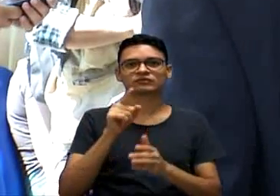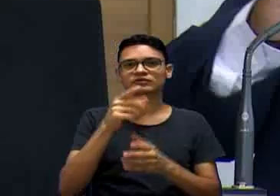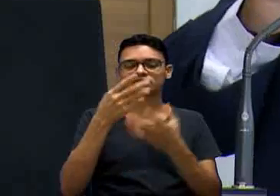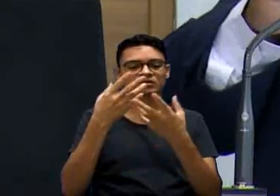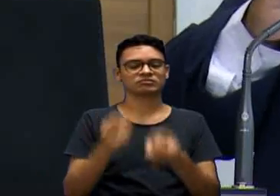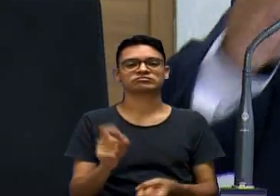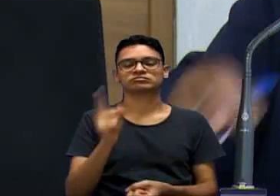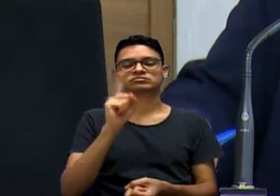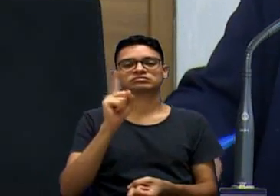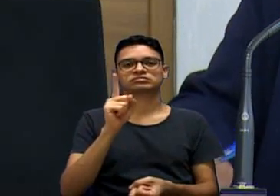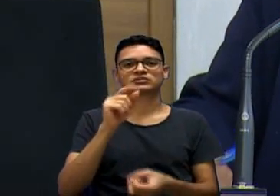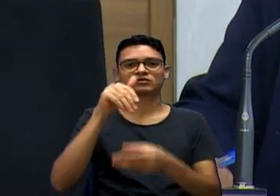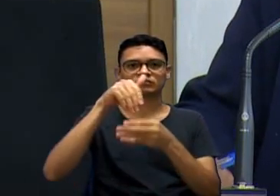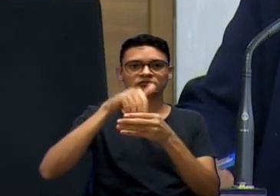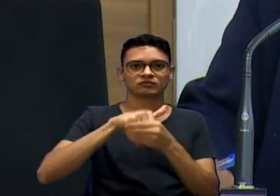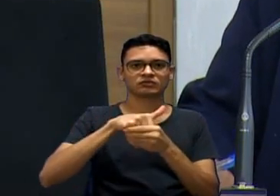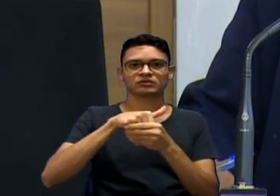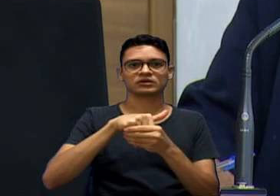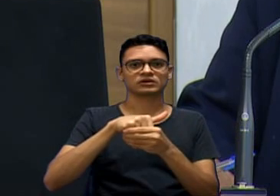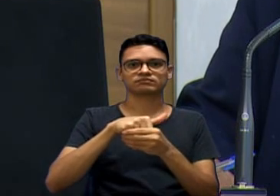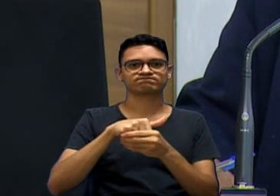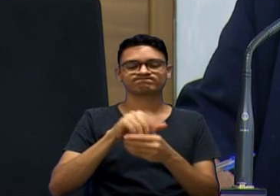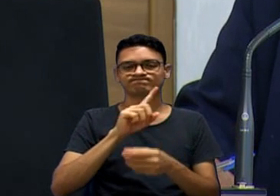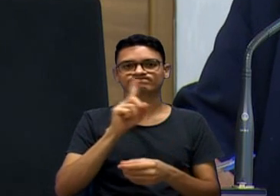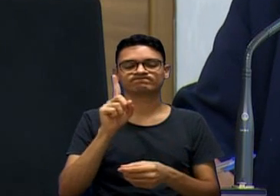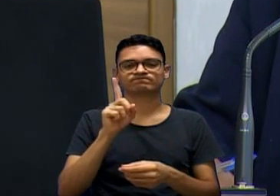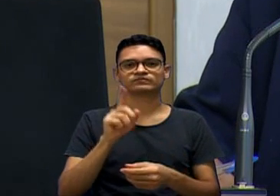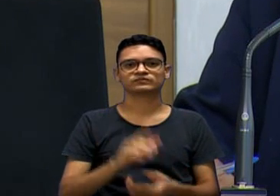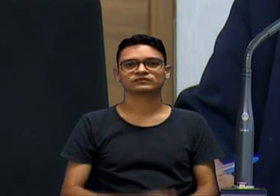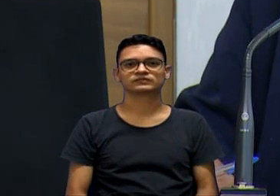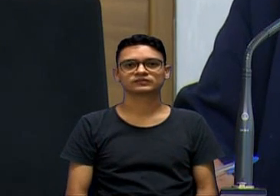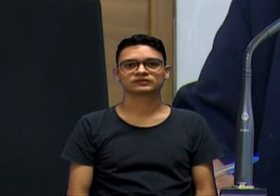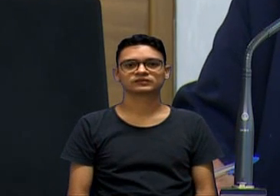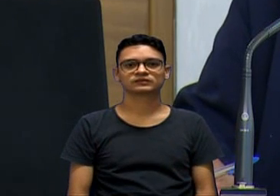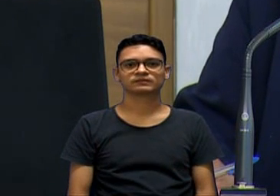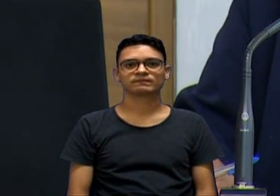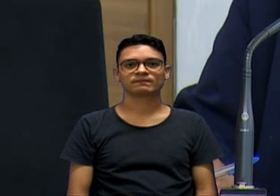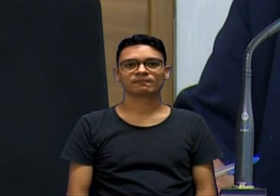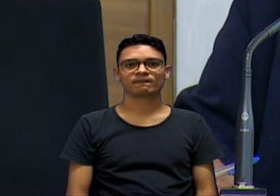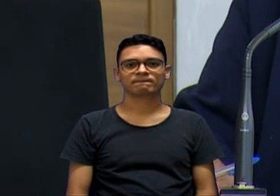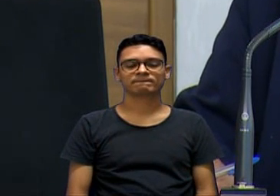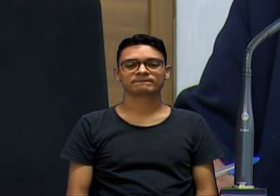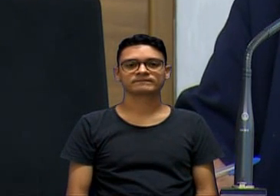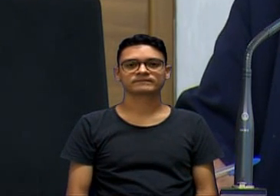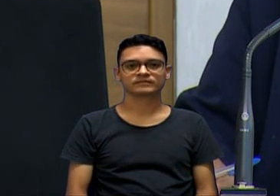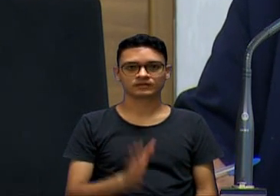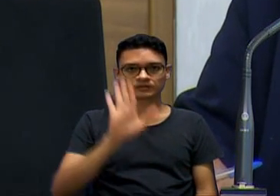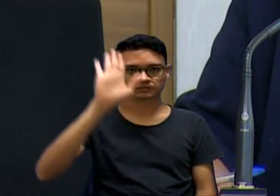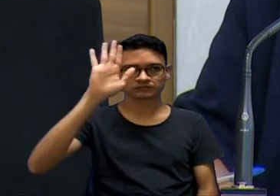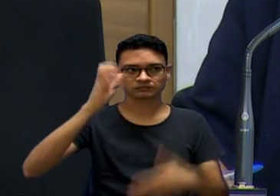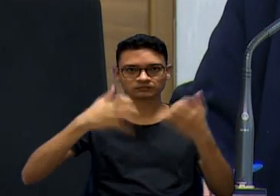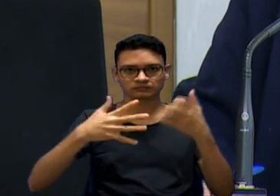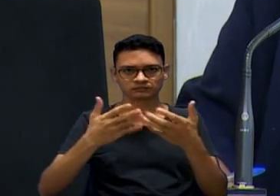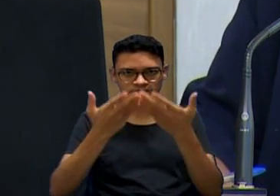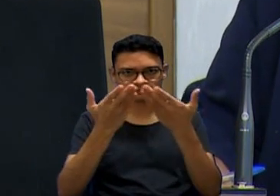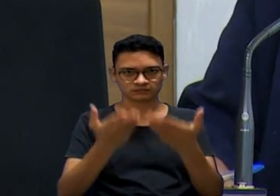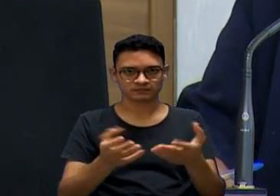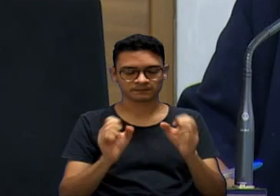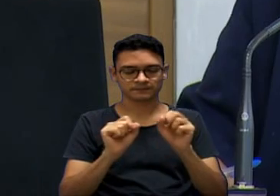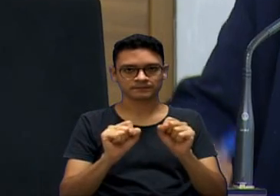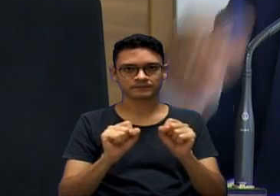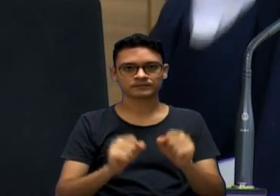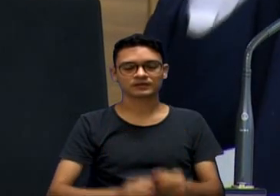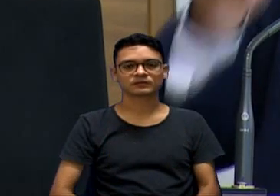abrisse o painel. Eu gostaria de cumprimentar. Vossa Excelência pediu a palavra? Então, Vossa Excelência tem a palavra, vereadora. Eu